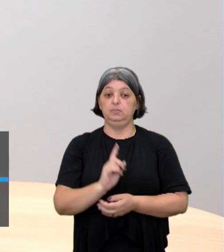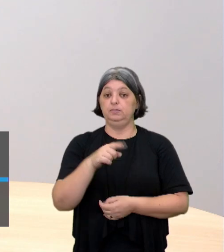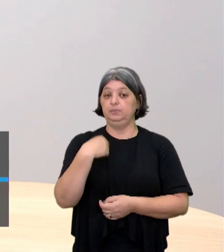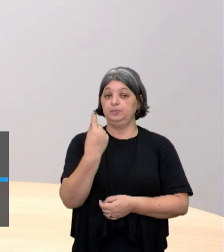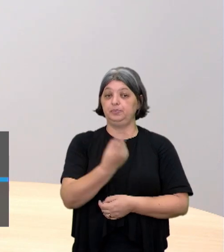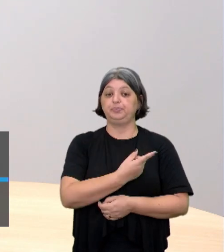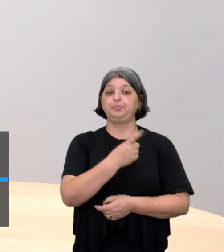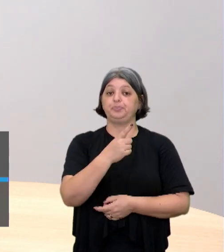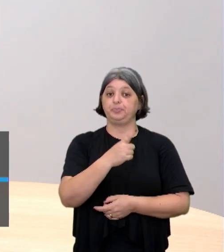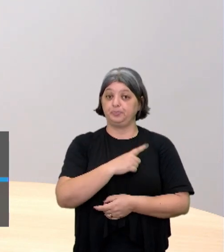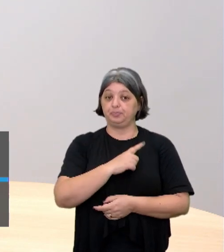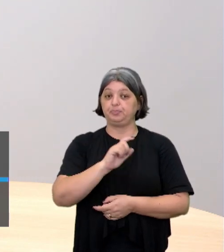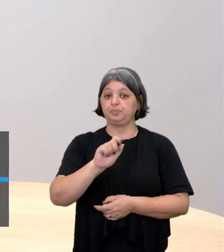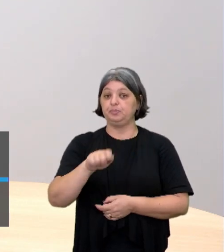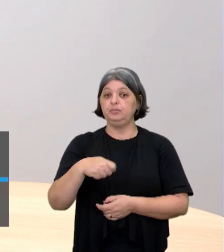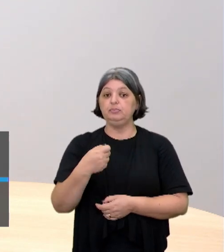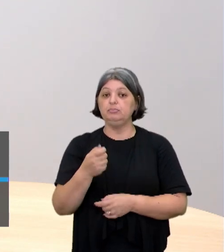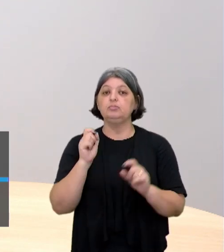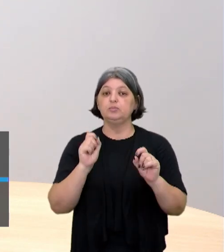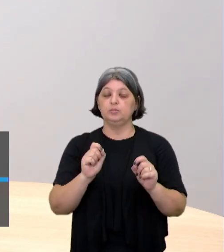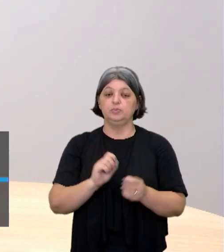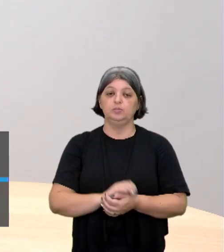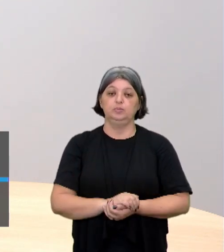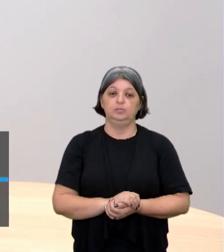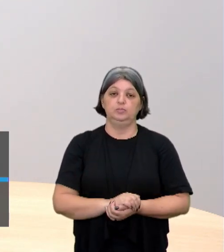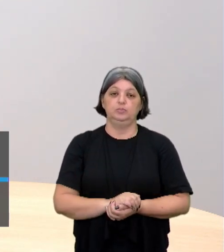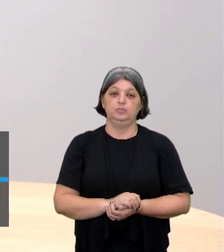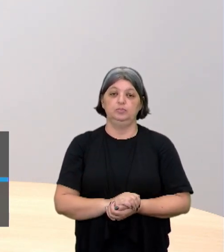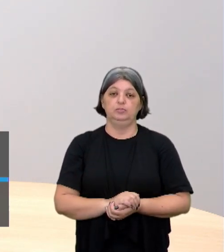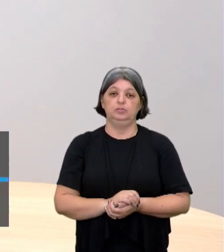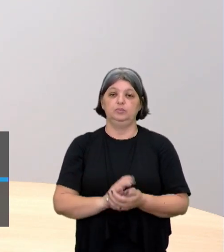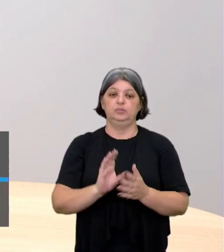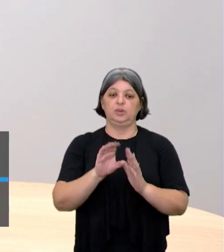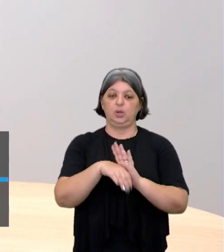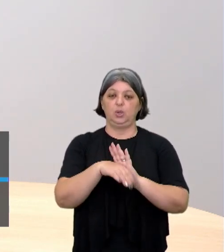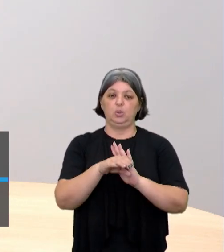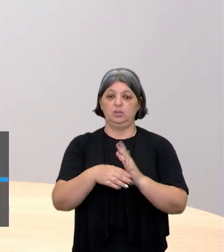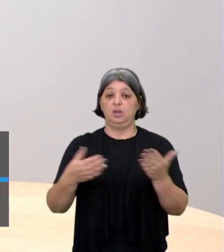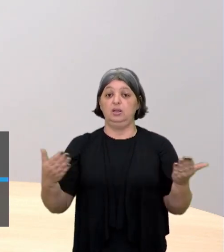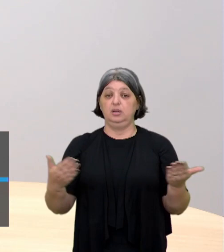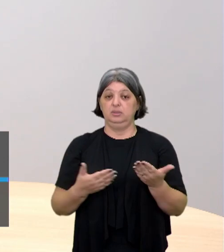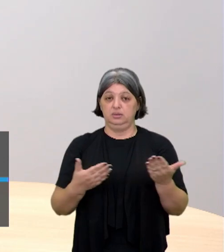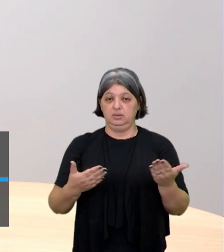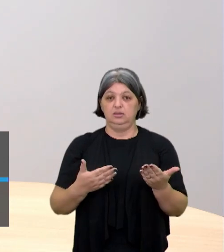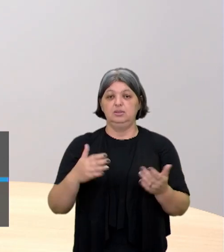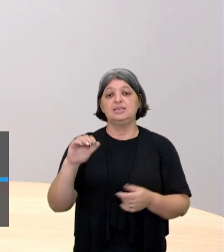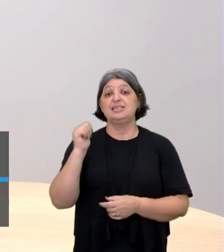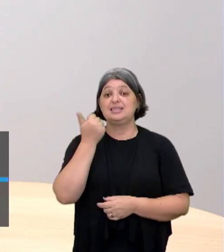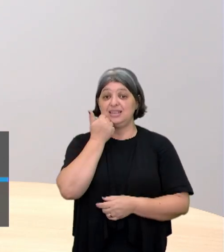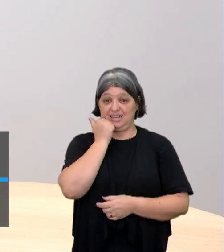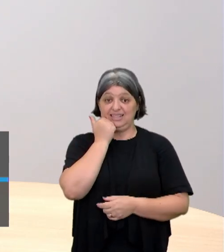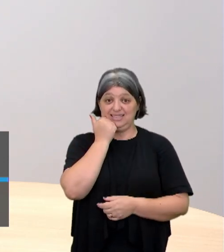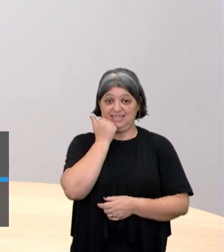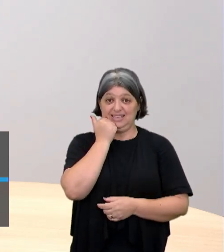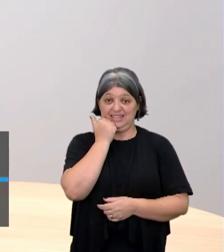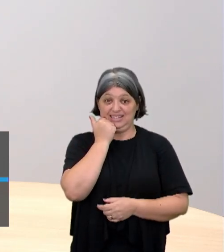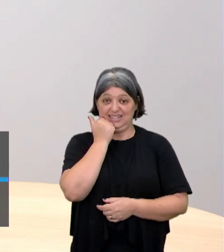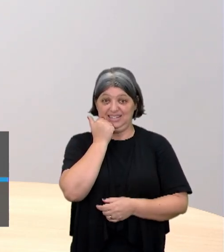temos um sinal para o nosso conceito-chave de hoje, que é ciência.